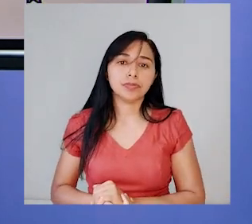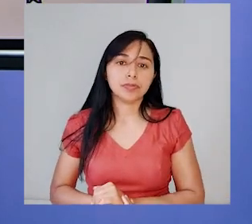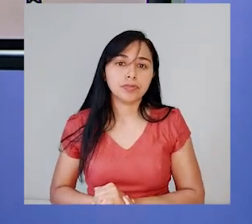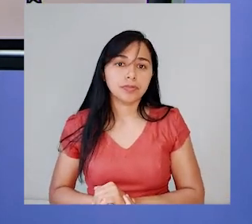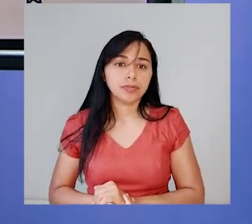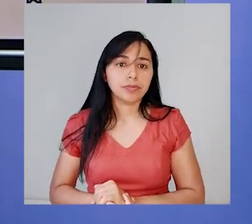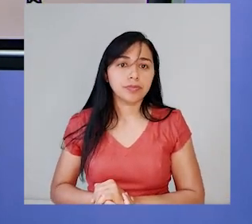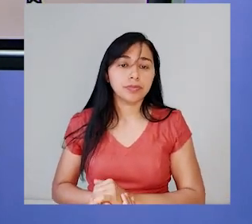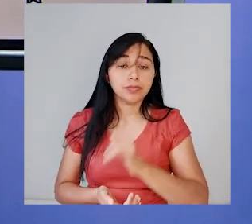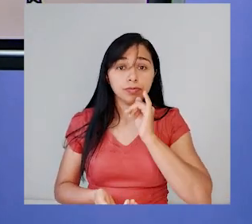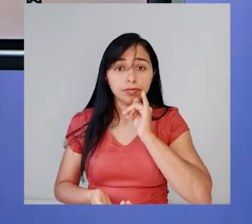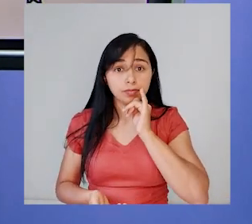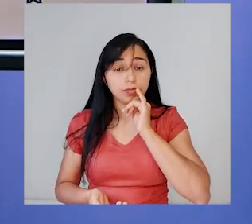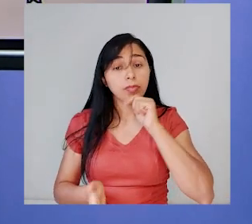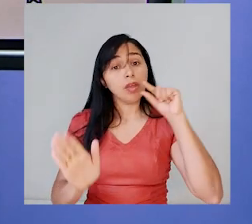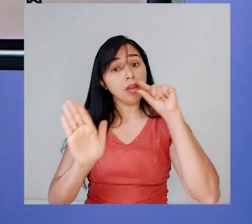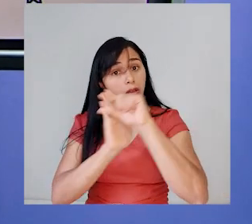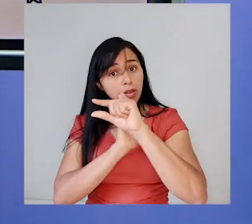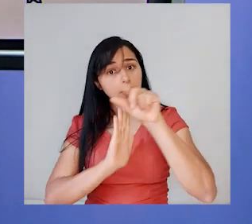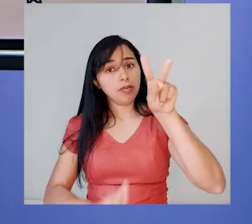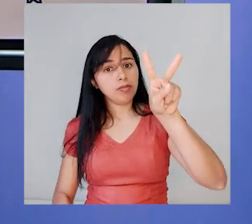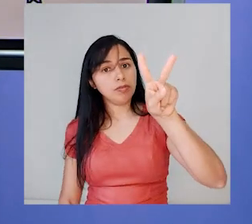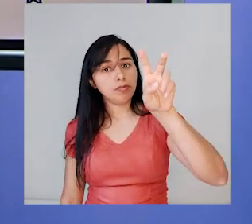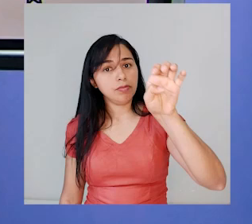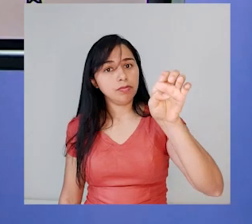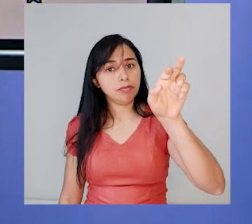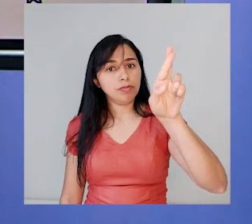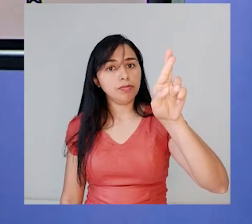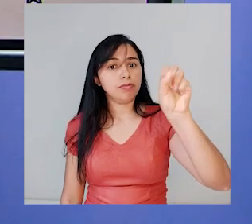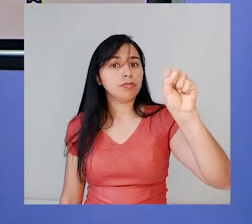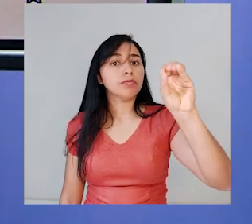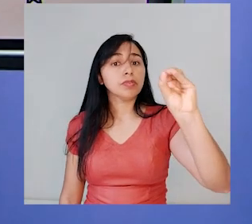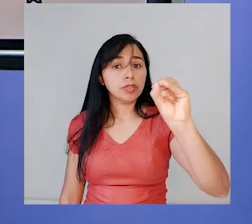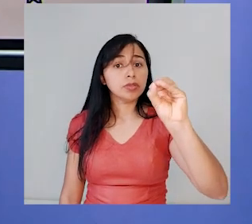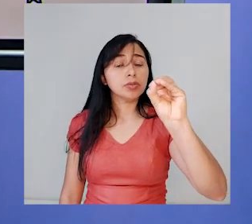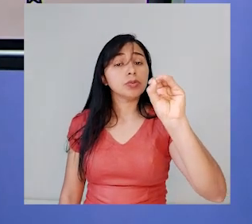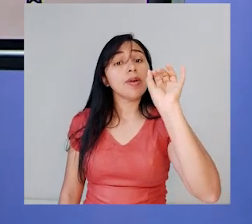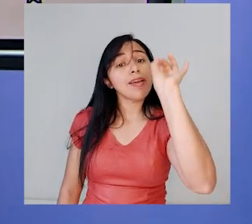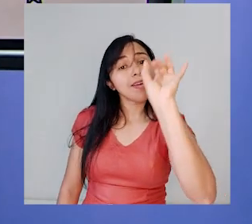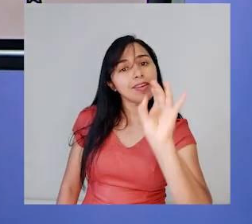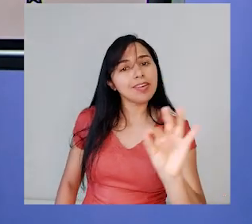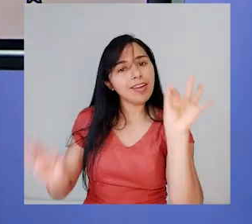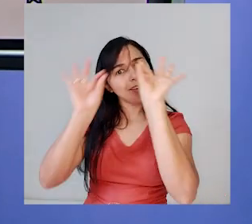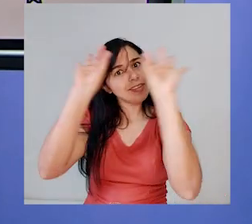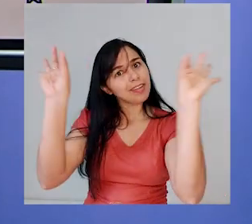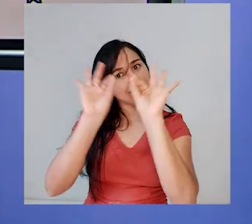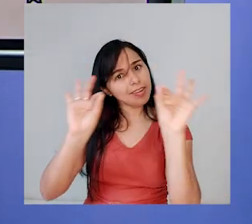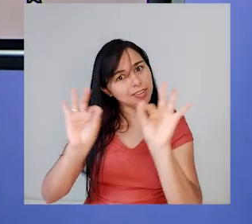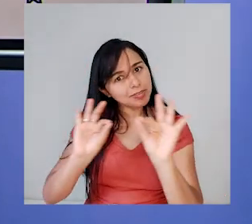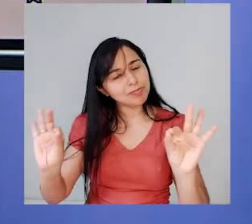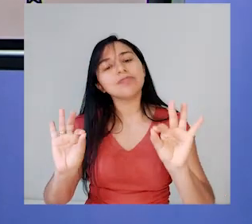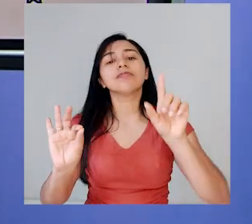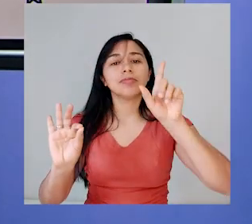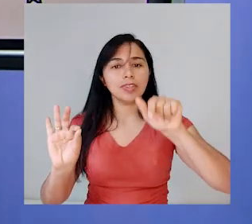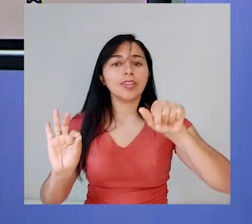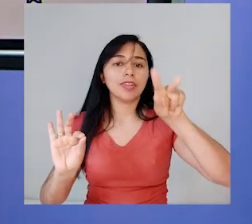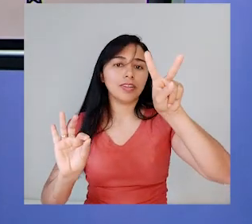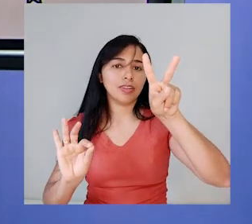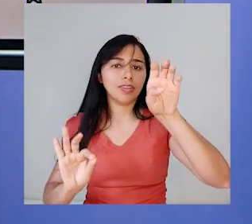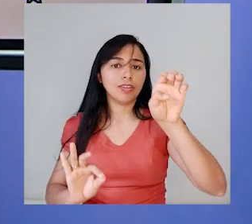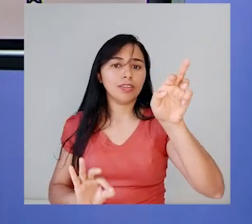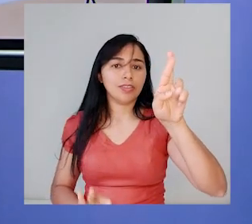por exemplo. Nós temos aqui 1, 2, 3 versos. Cada linha deste poema é um